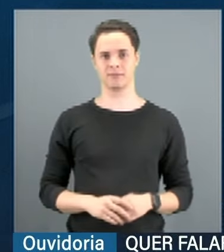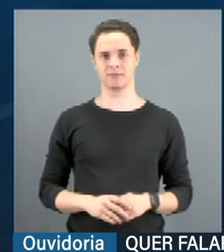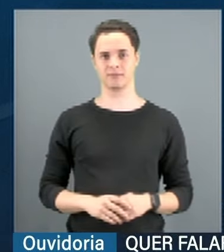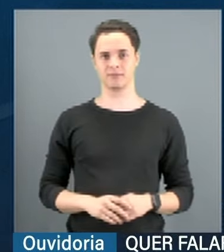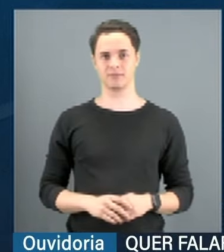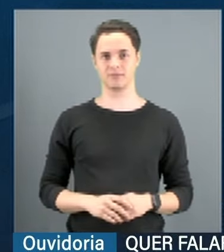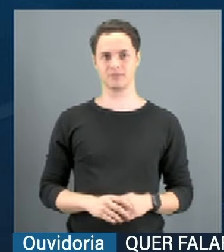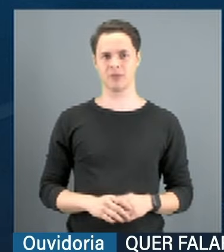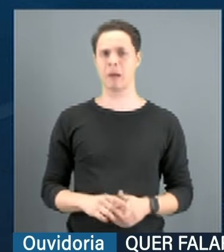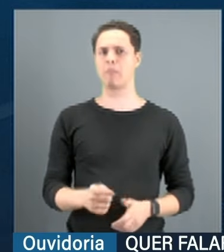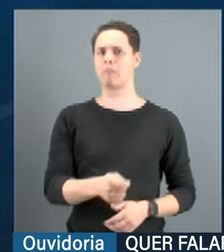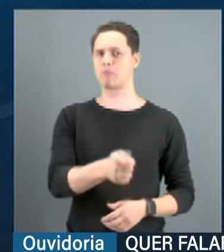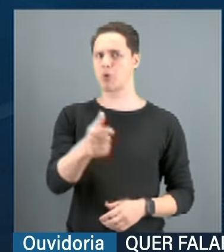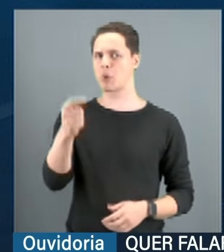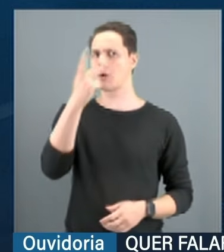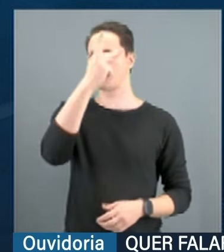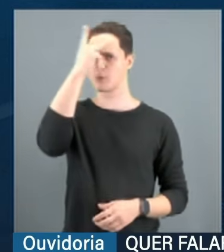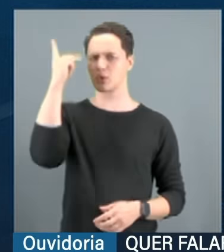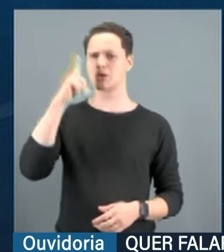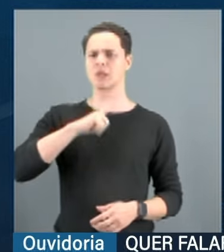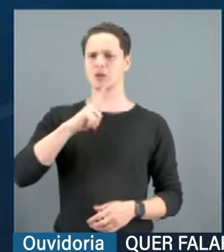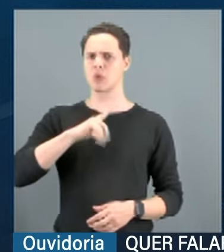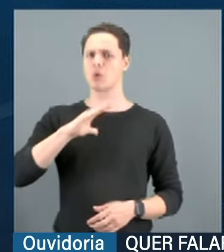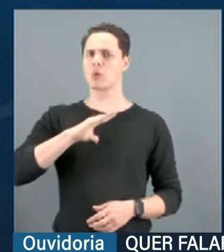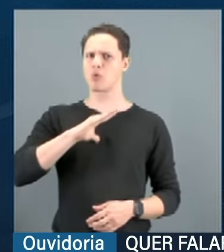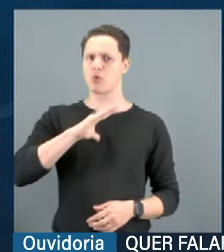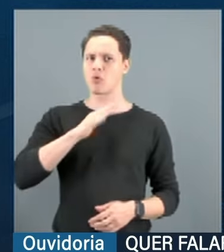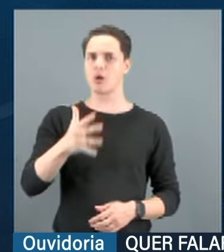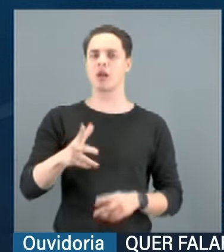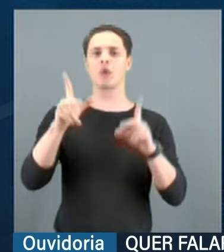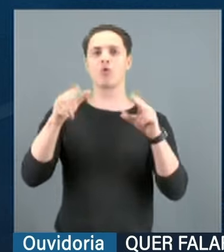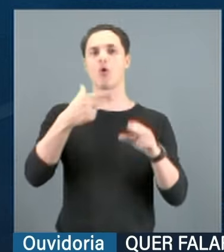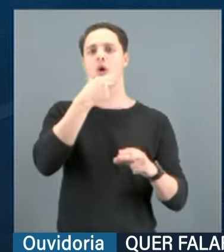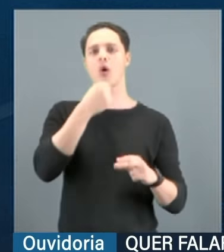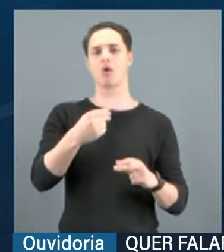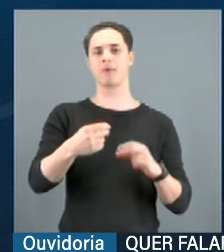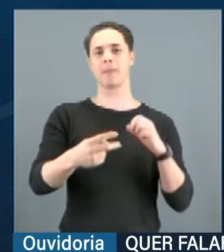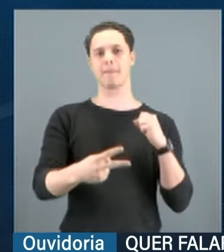São poucos os que têm a coragem de Magno Malta.